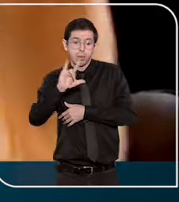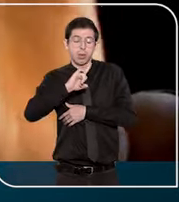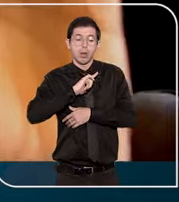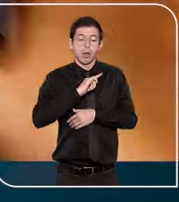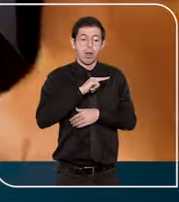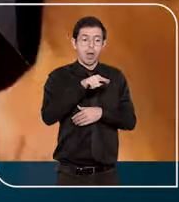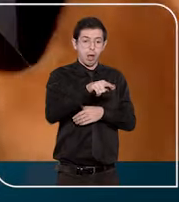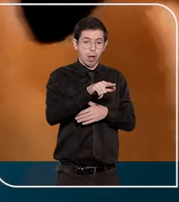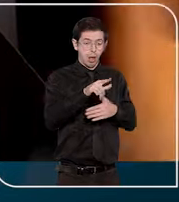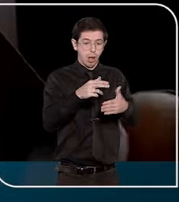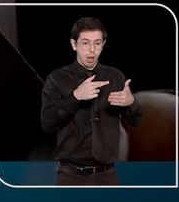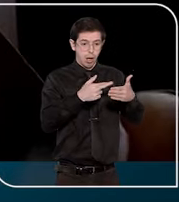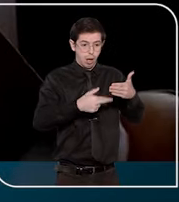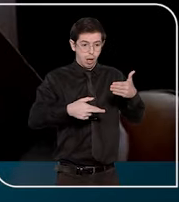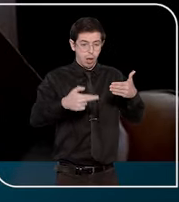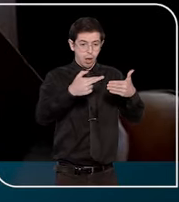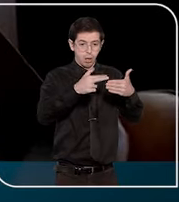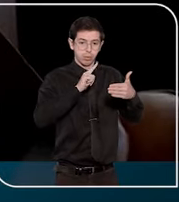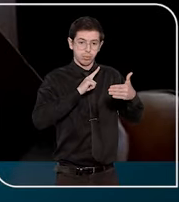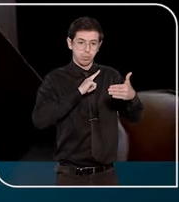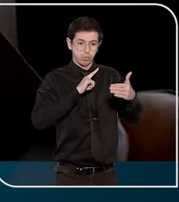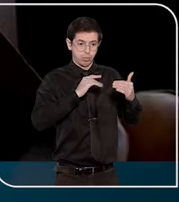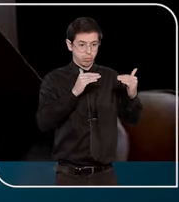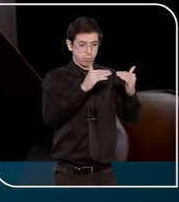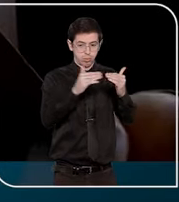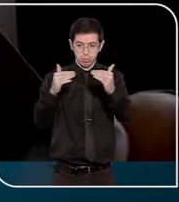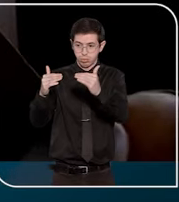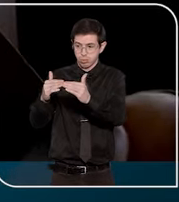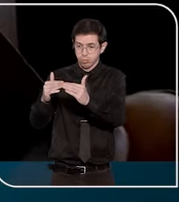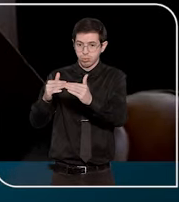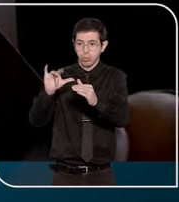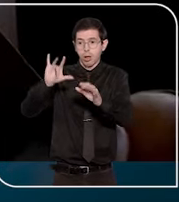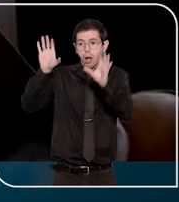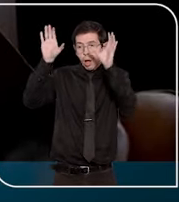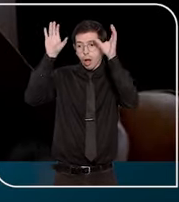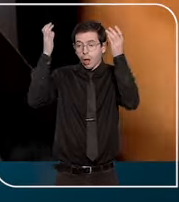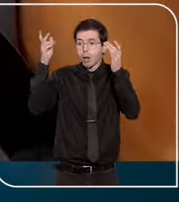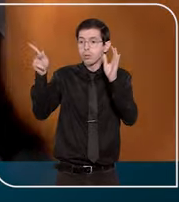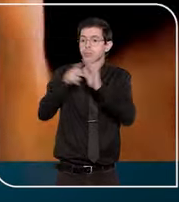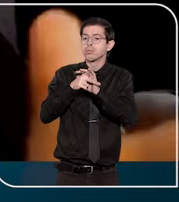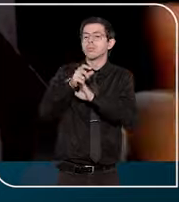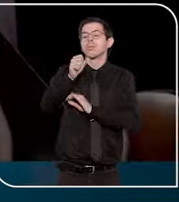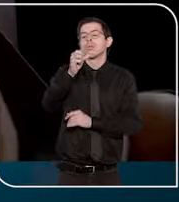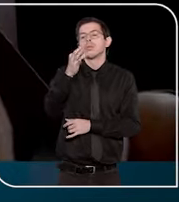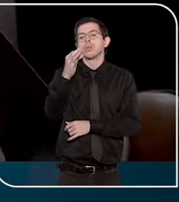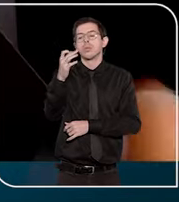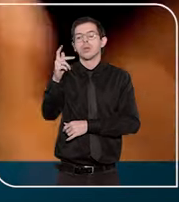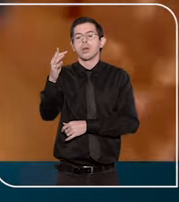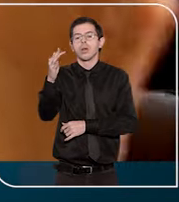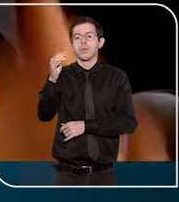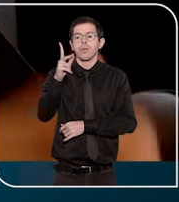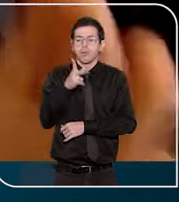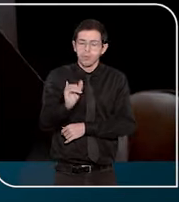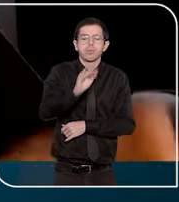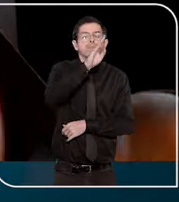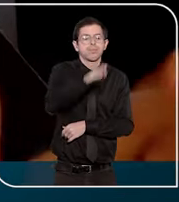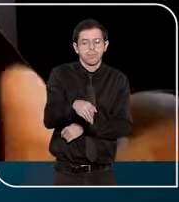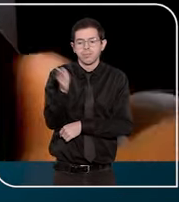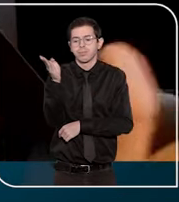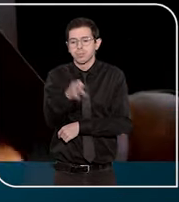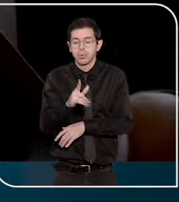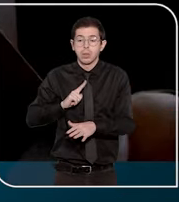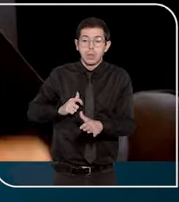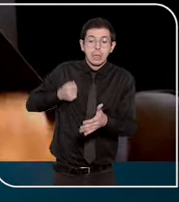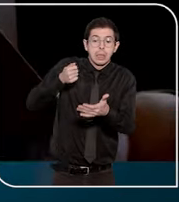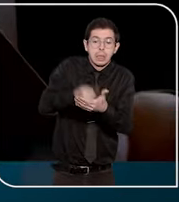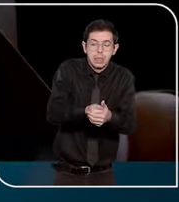também disse X. Então, já resolveu de acordo com o Supremo Tribunal Federal. Vai negar o segmento, aplicando então